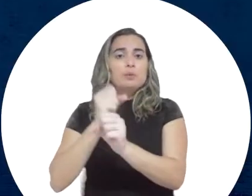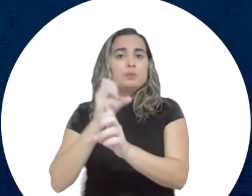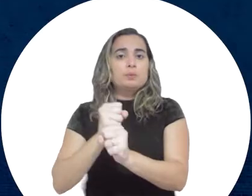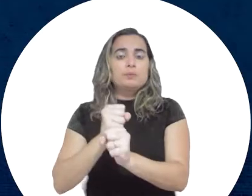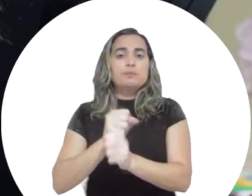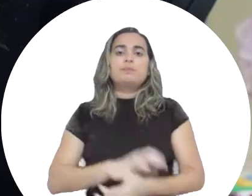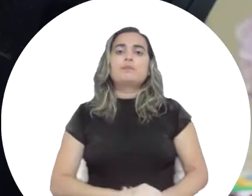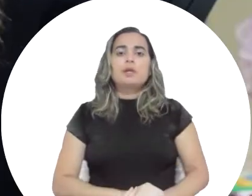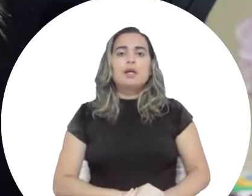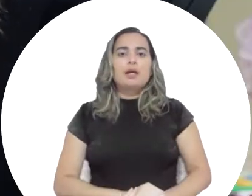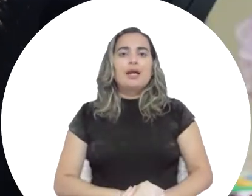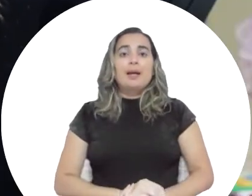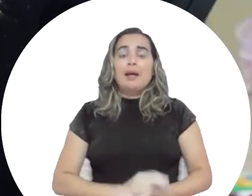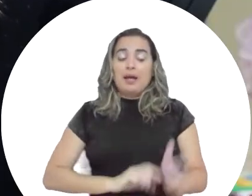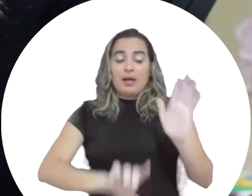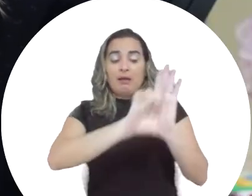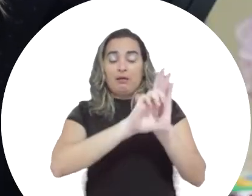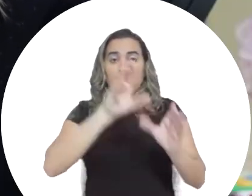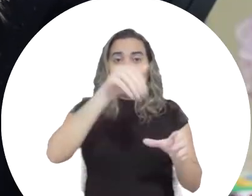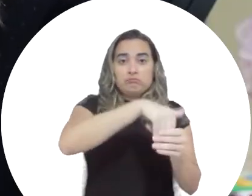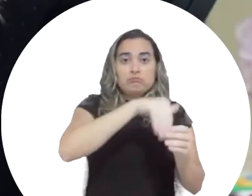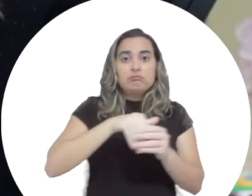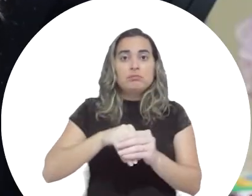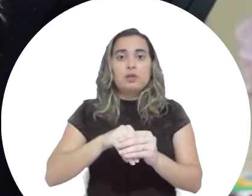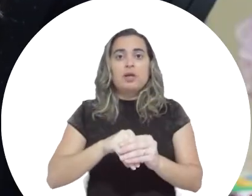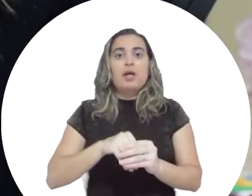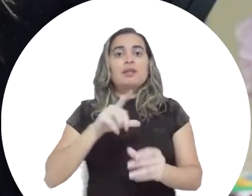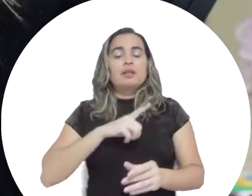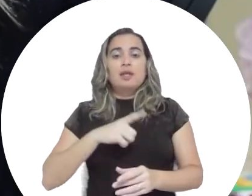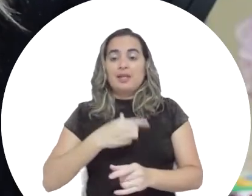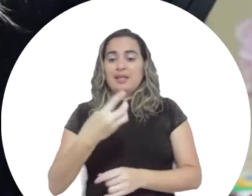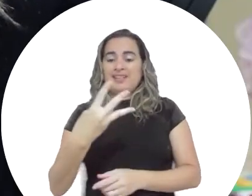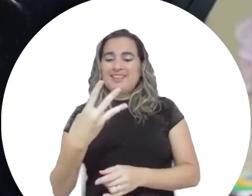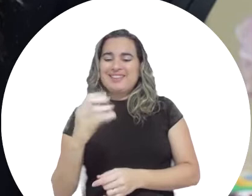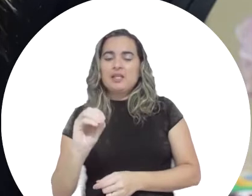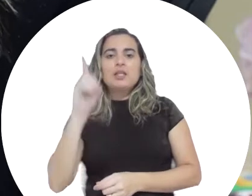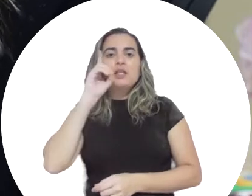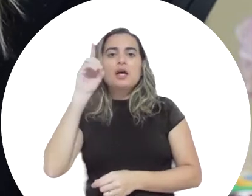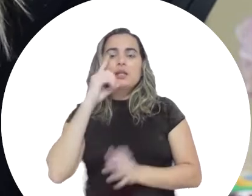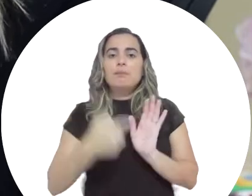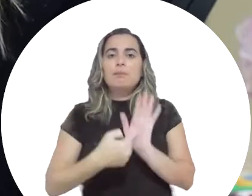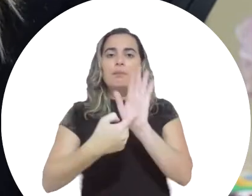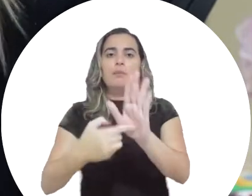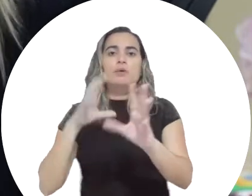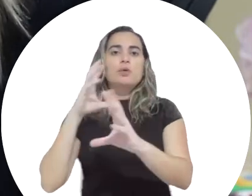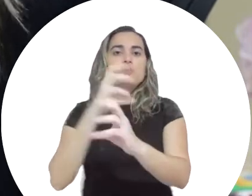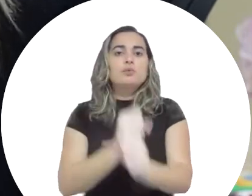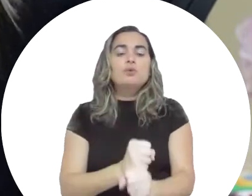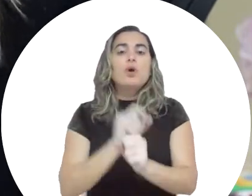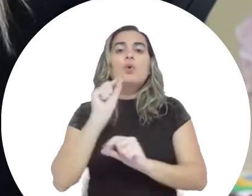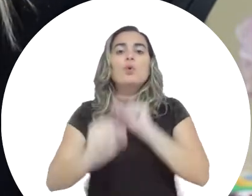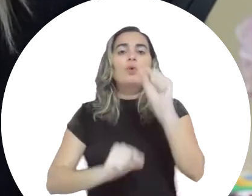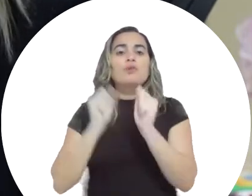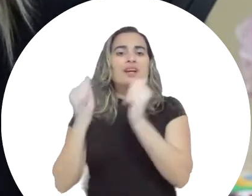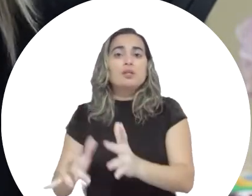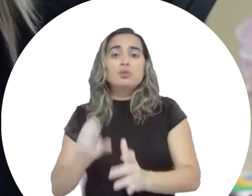de contas. Pela lei eleitoral, eles têm até 30 dias depois do primeiro turno para apresentar as suas prestações de